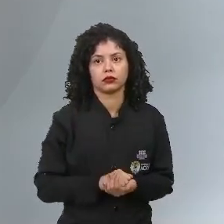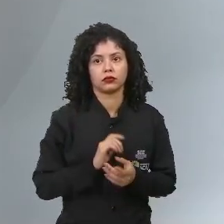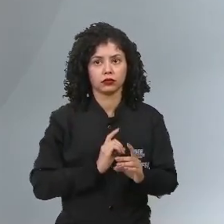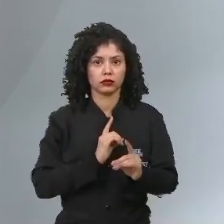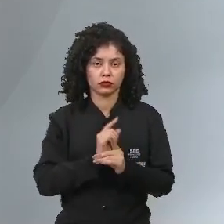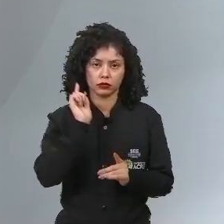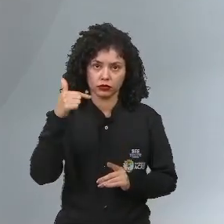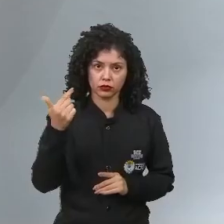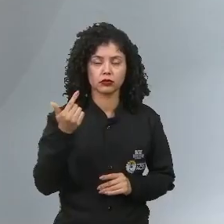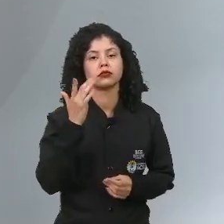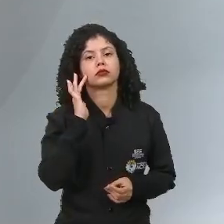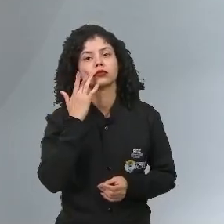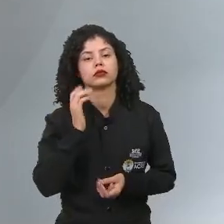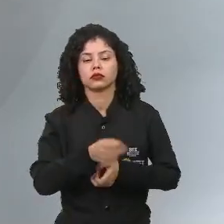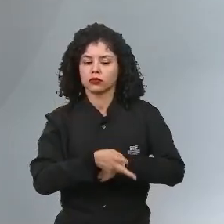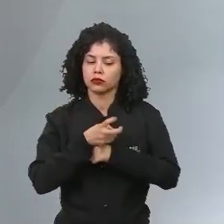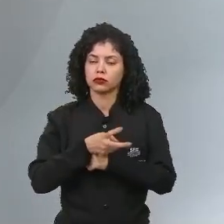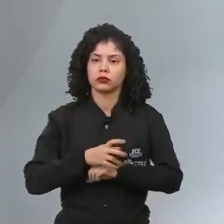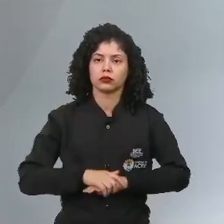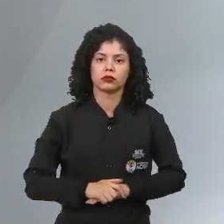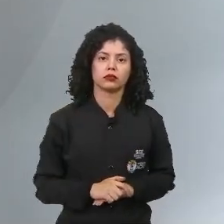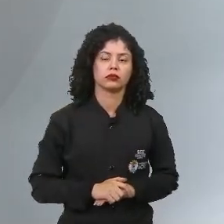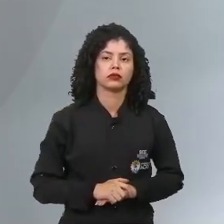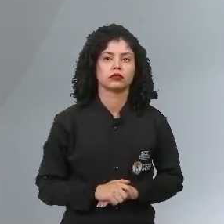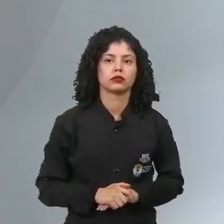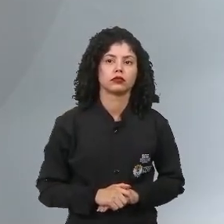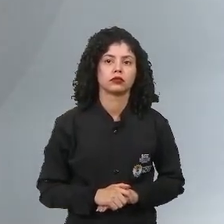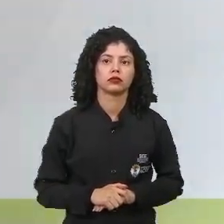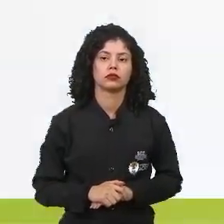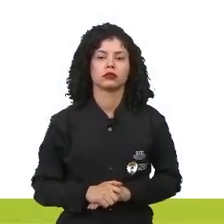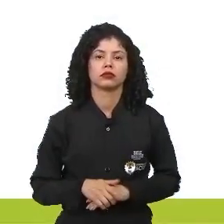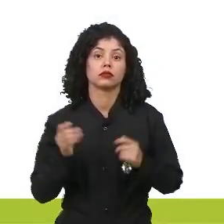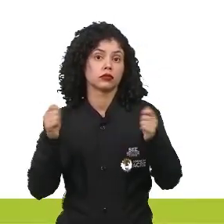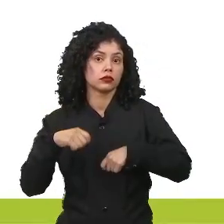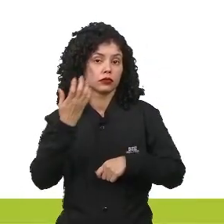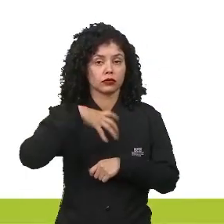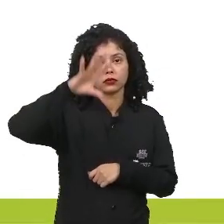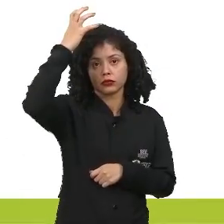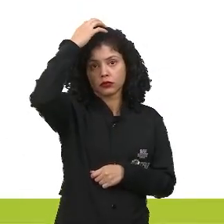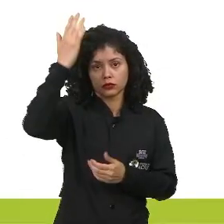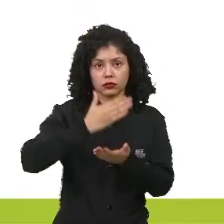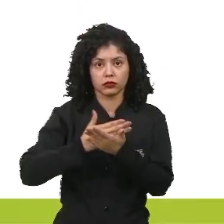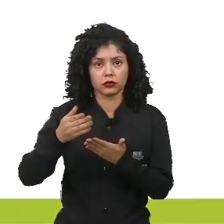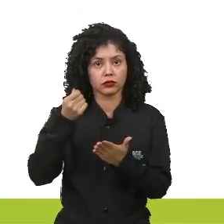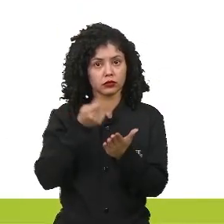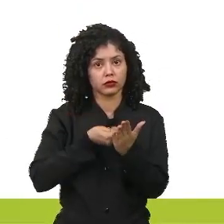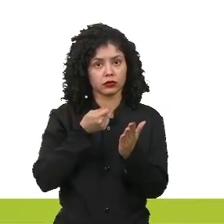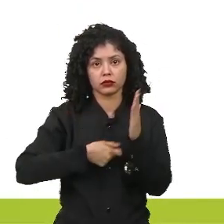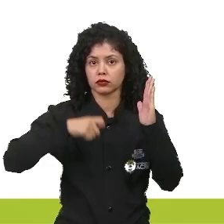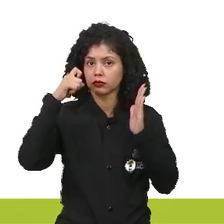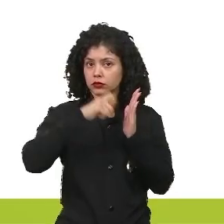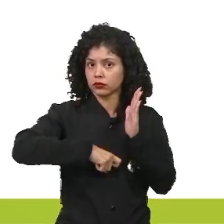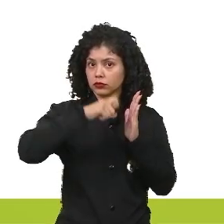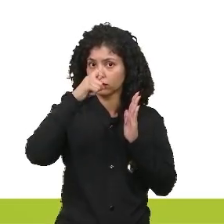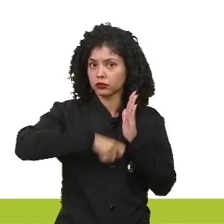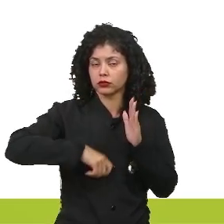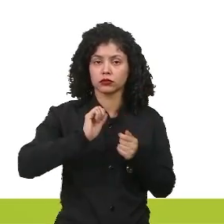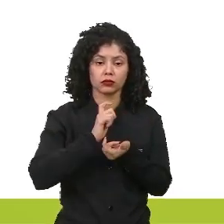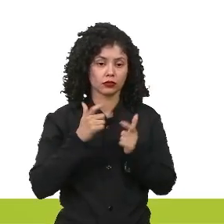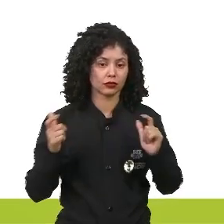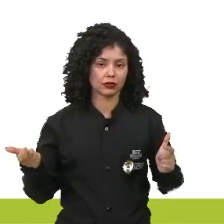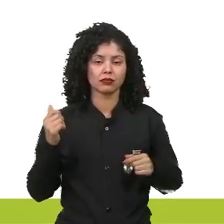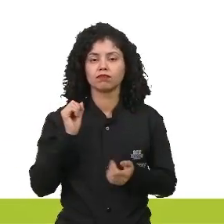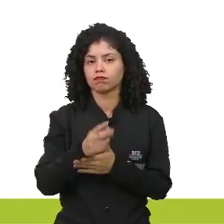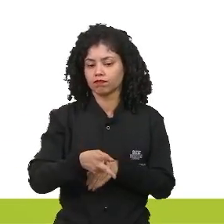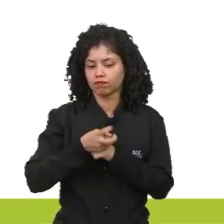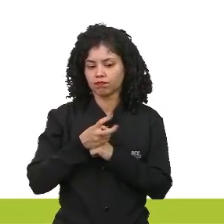descoberta do ouro, né, o início da extração do ouro. Pois a coroa começou a cobrar altos impostos sobre o minério que